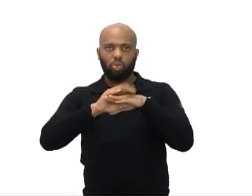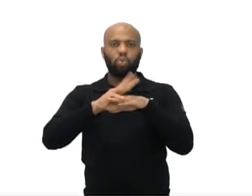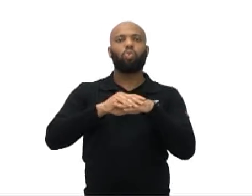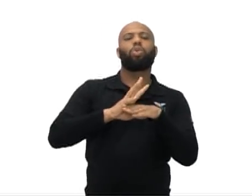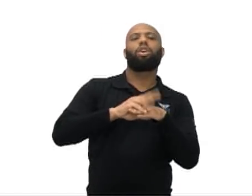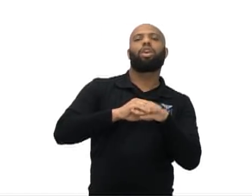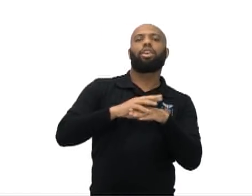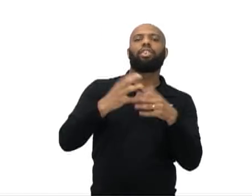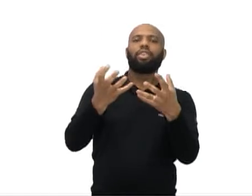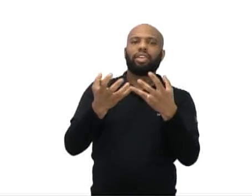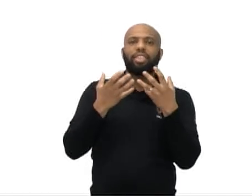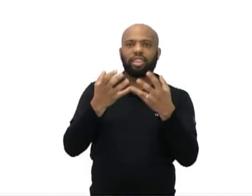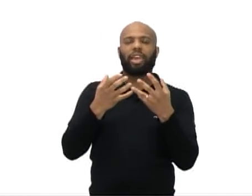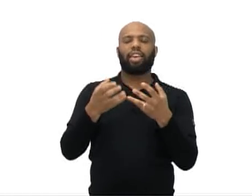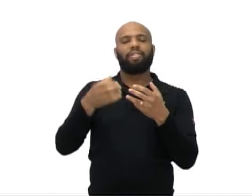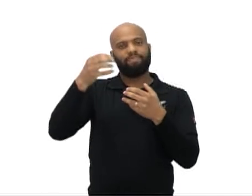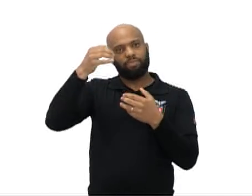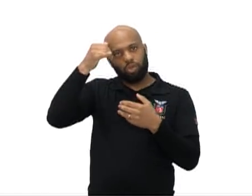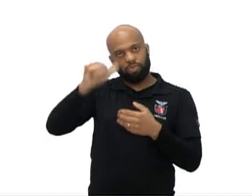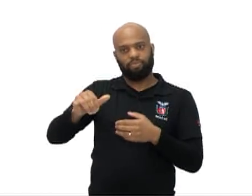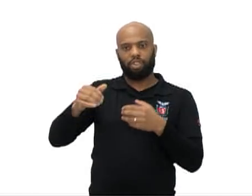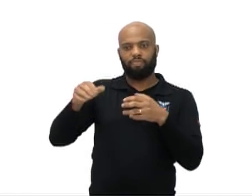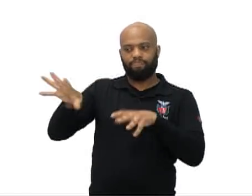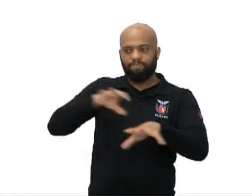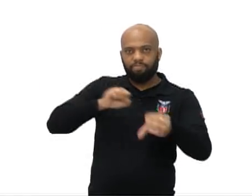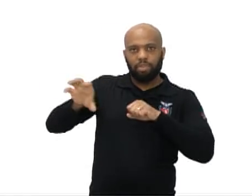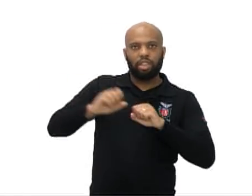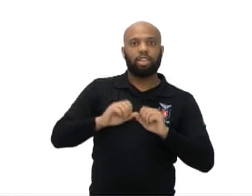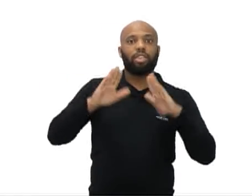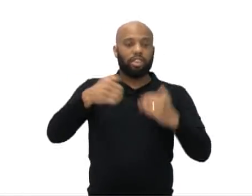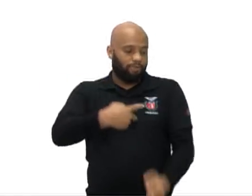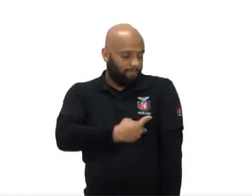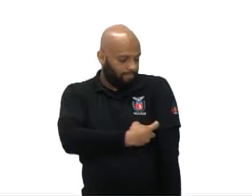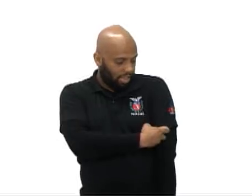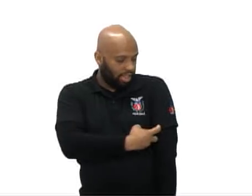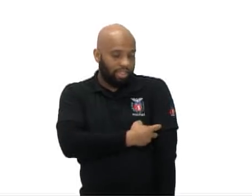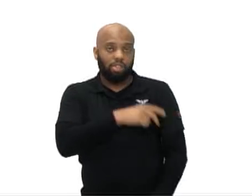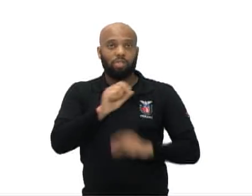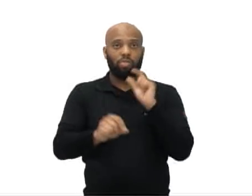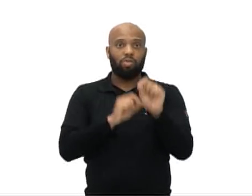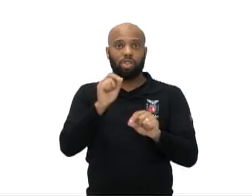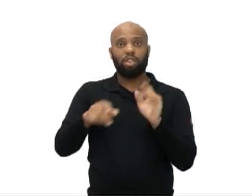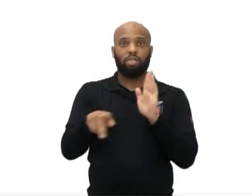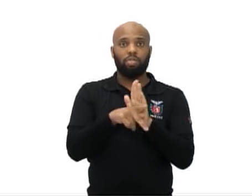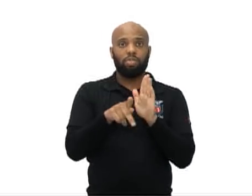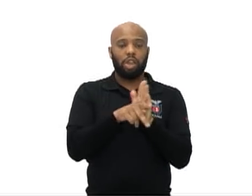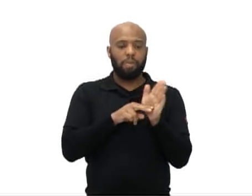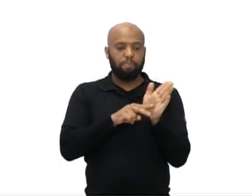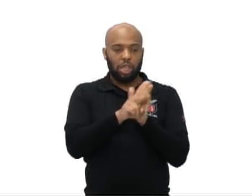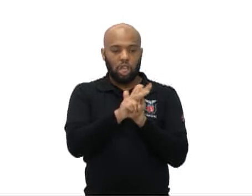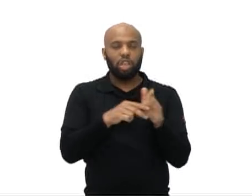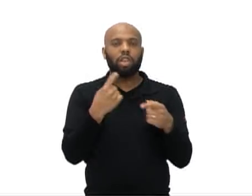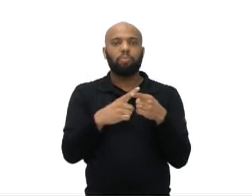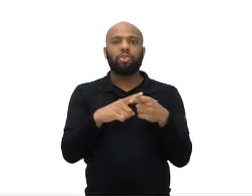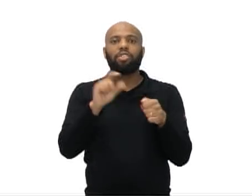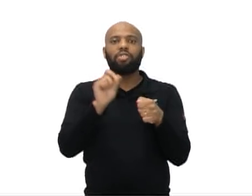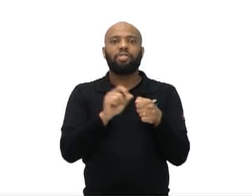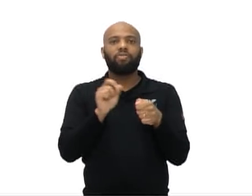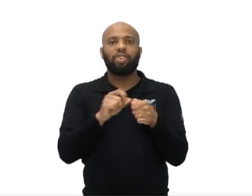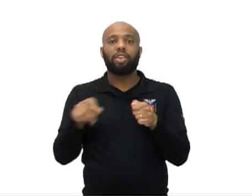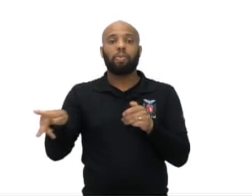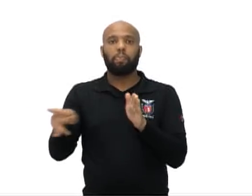contra um determinado ser vivo parasita. As vacinas, pessoal, são substâncias biológicas porque são produzidas a partir